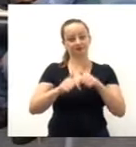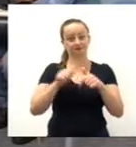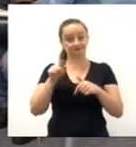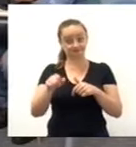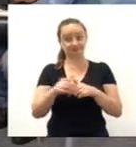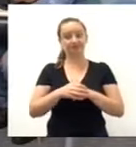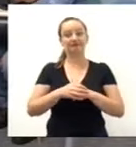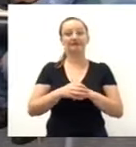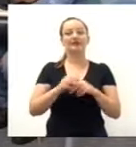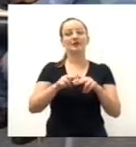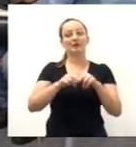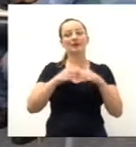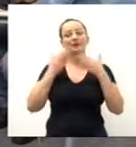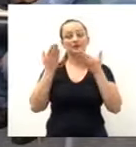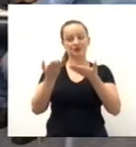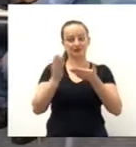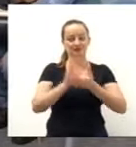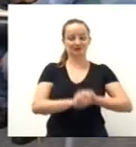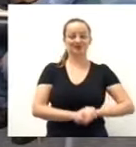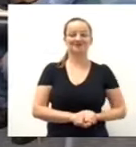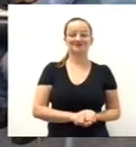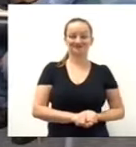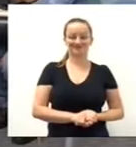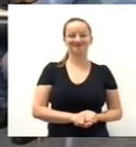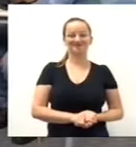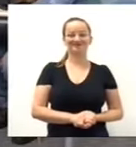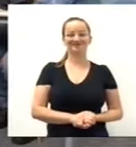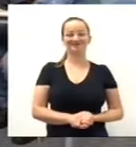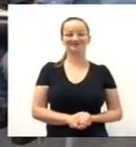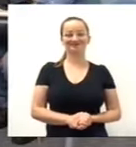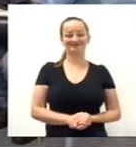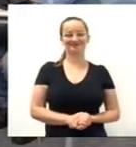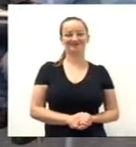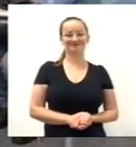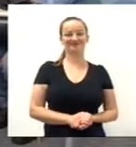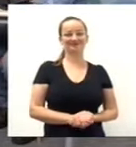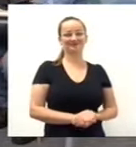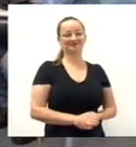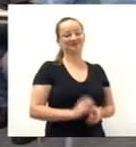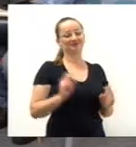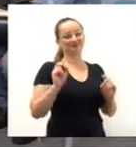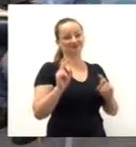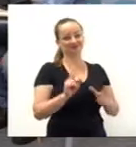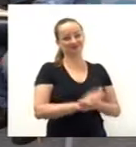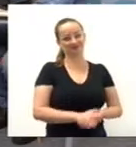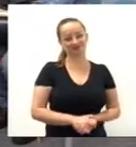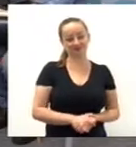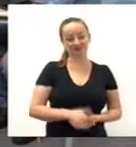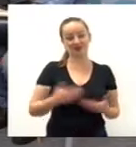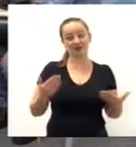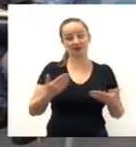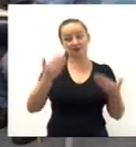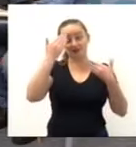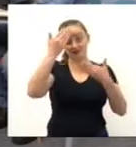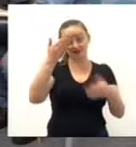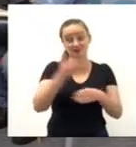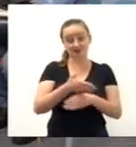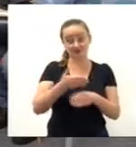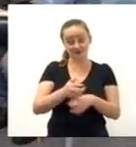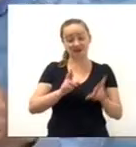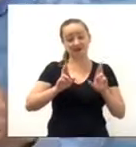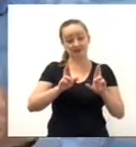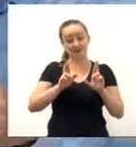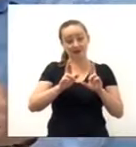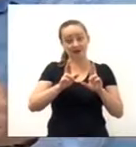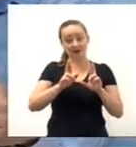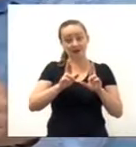trigonometria foi graças aos astrônomos. Ok, então, Diego, a gente agradece a sua participação. Espero que